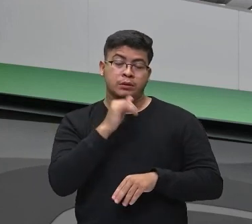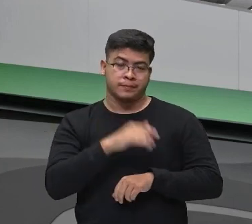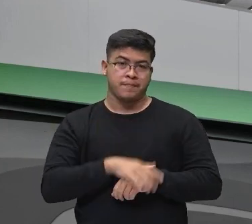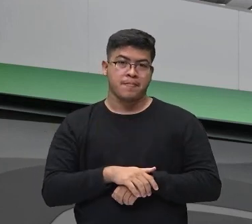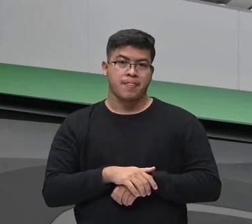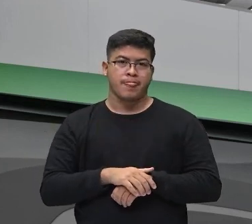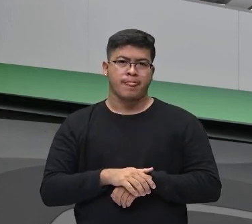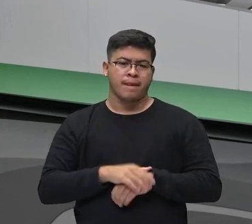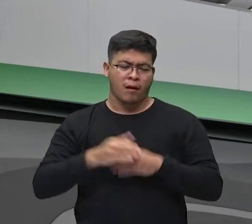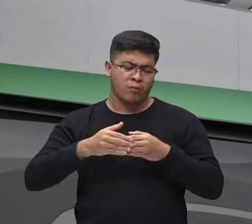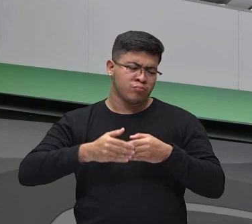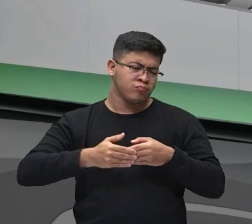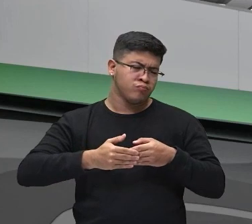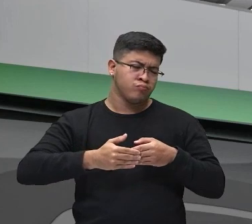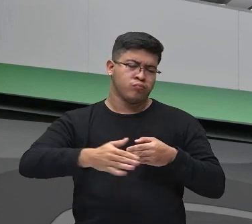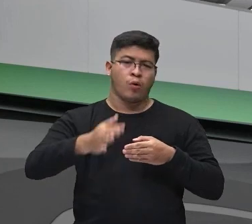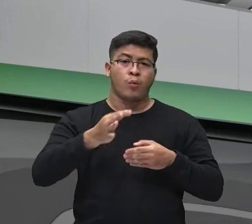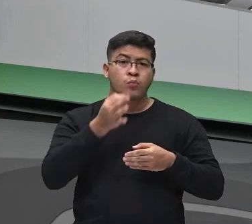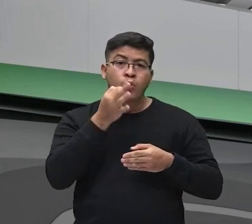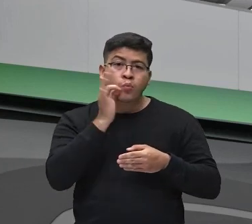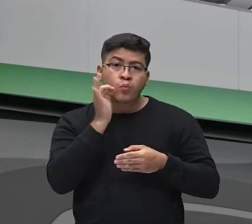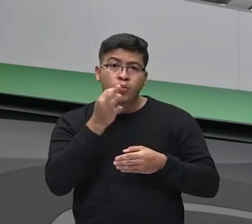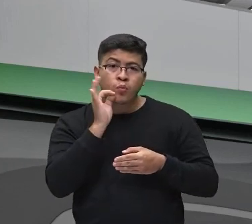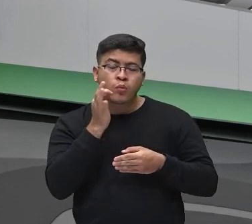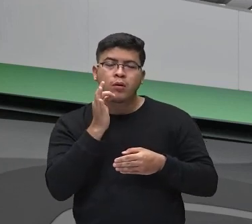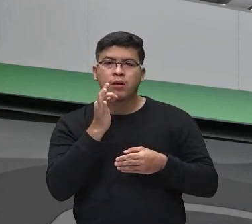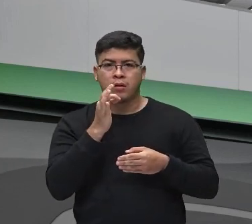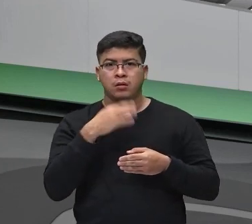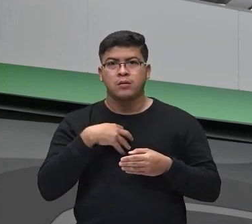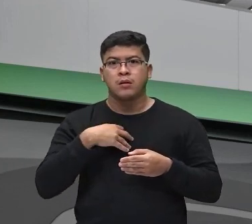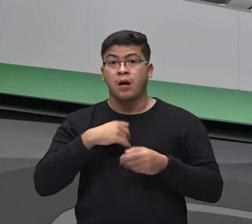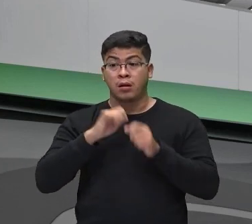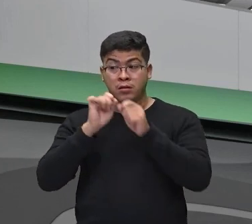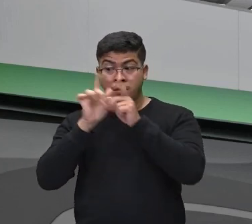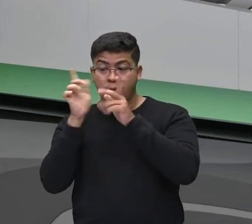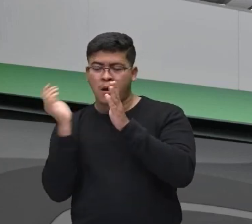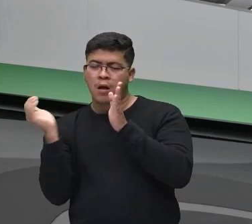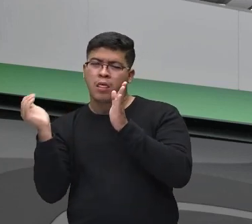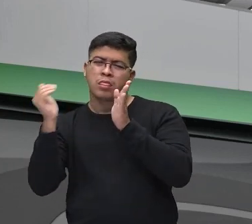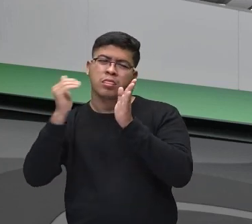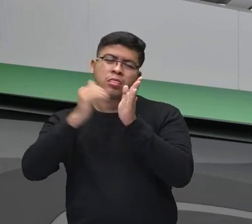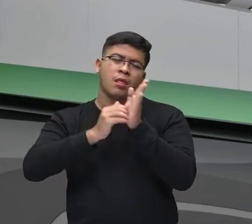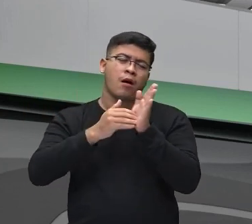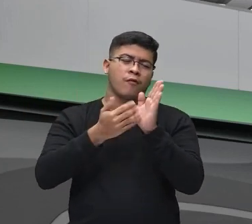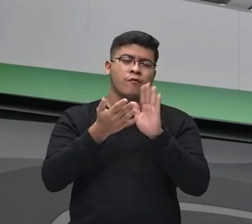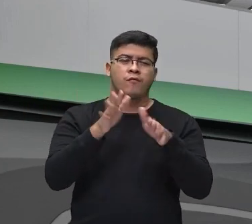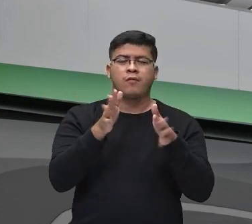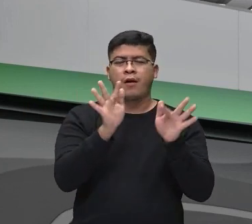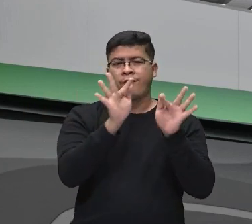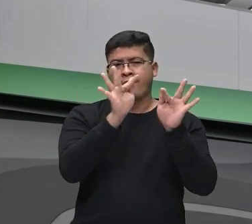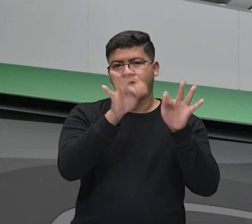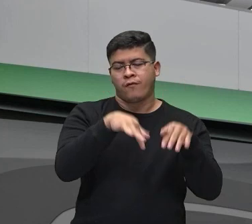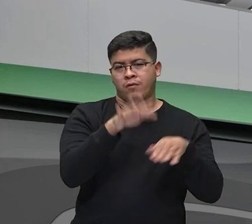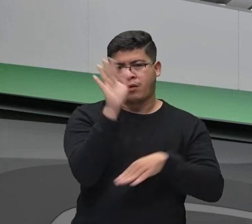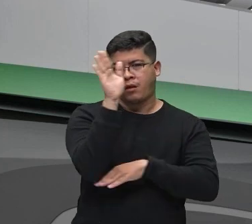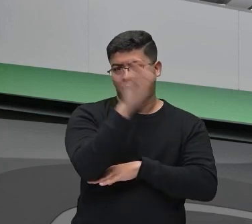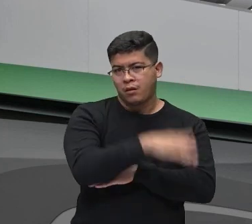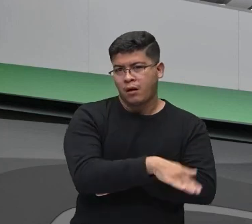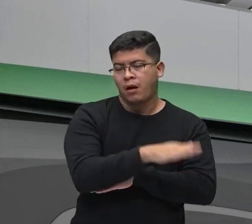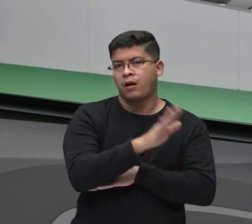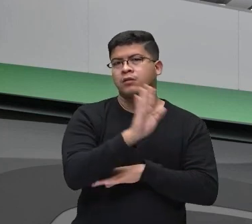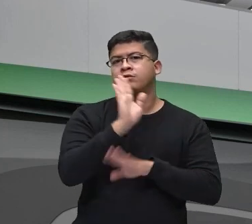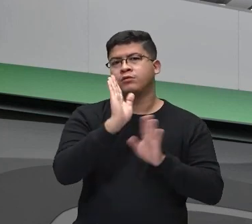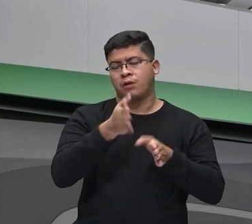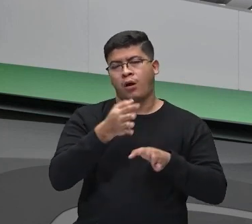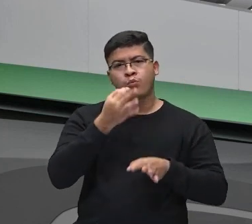conseguem aguentar um cafezinho quente desde manhã até lá para o final da tarde, depois lá do café